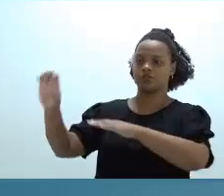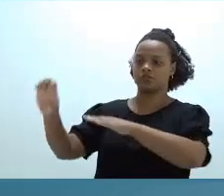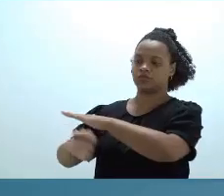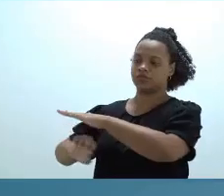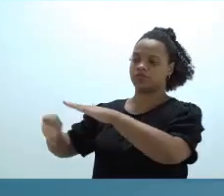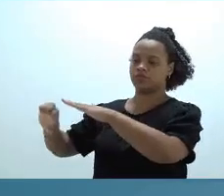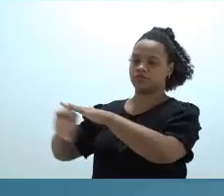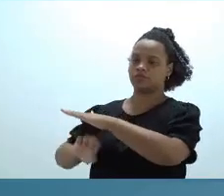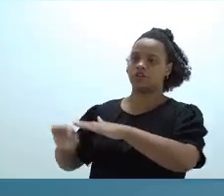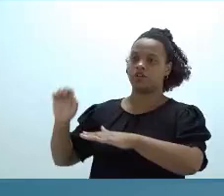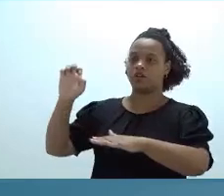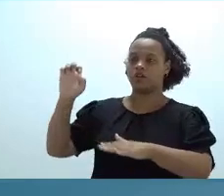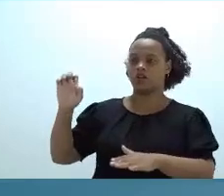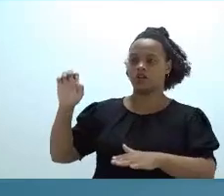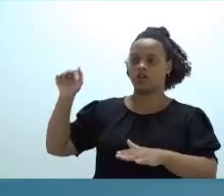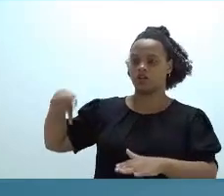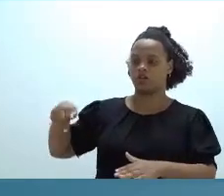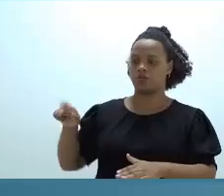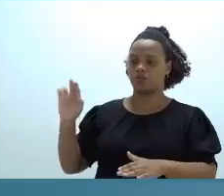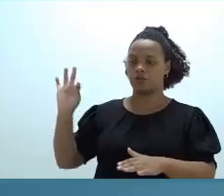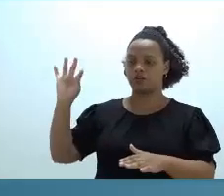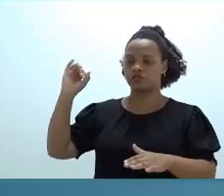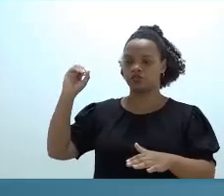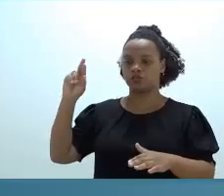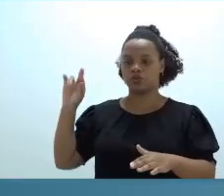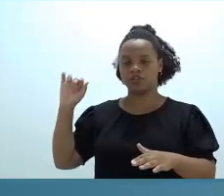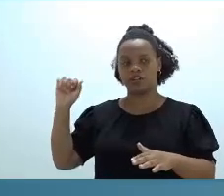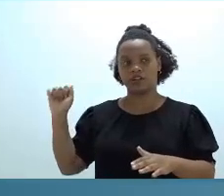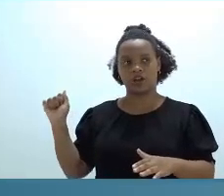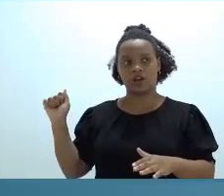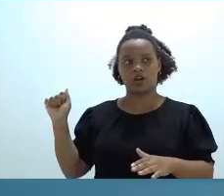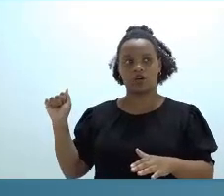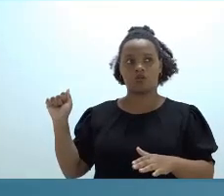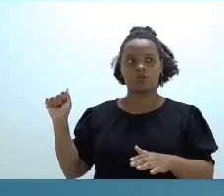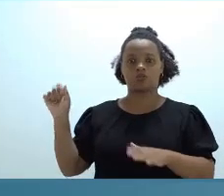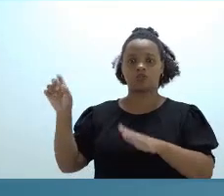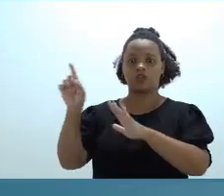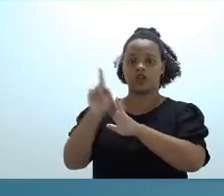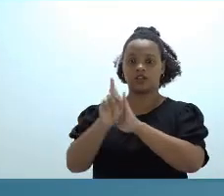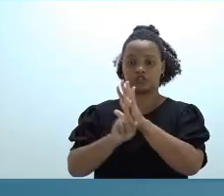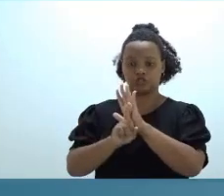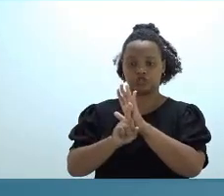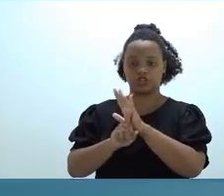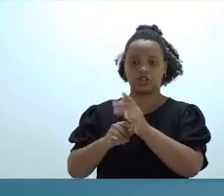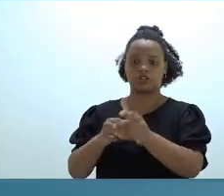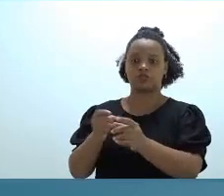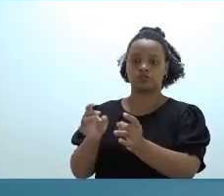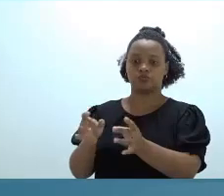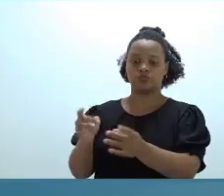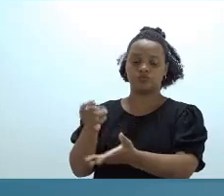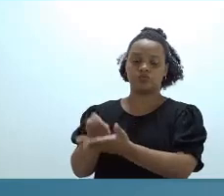concessionária na área do direito do consumidor,